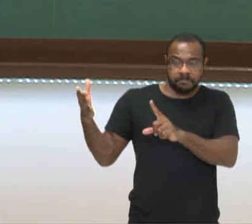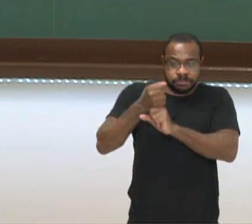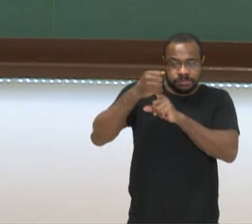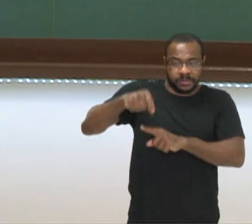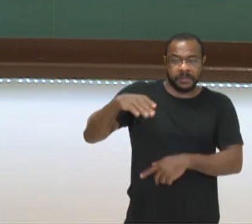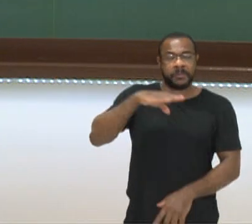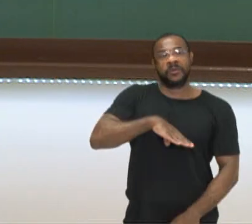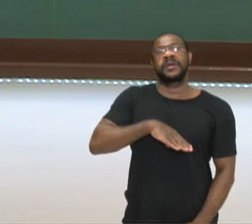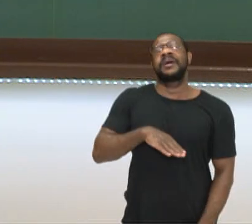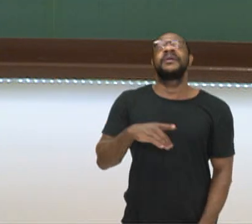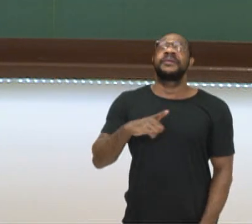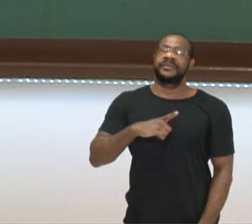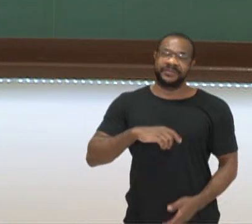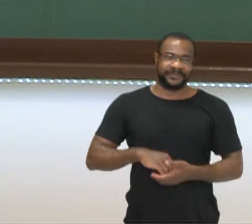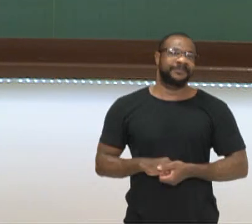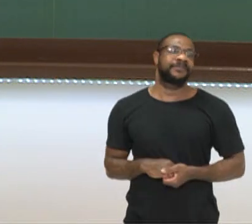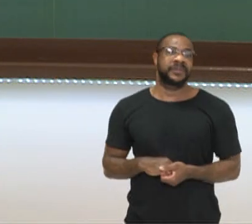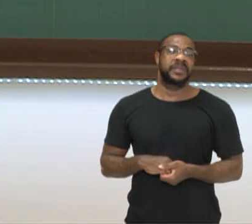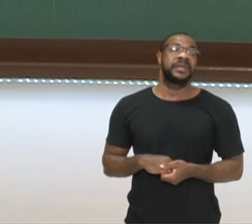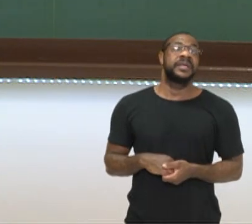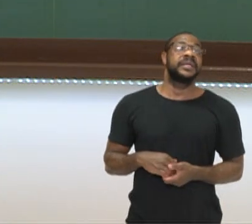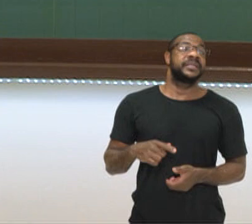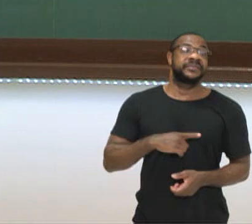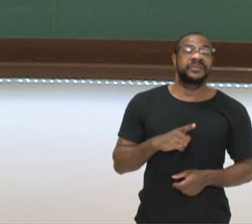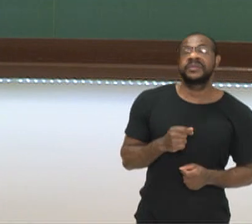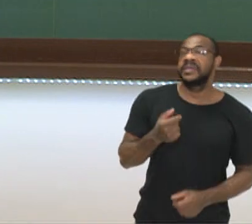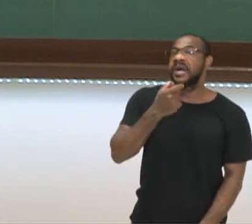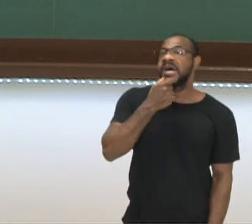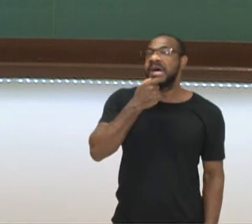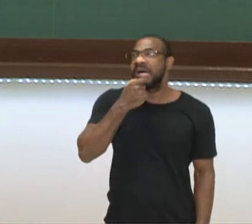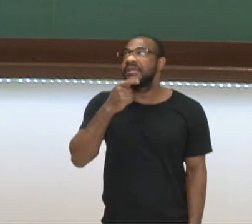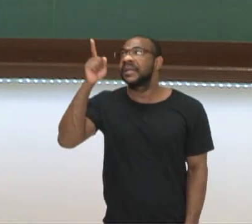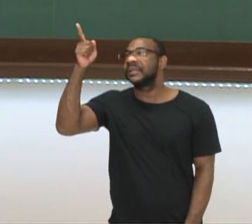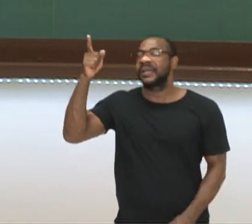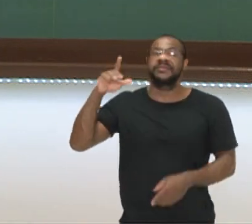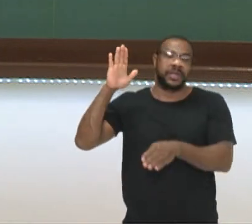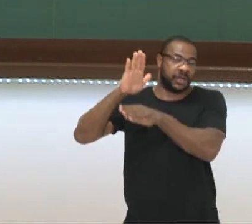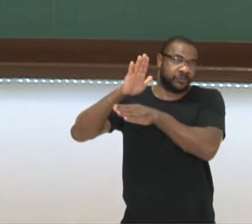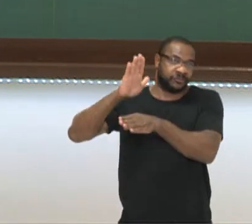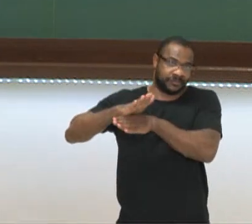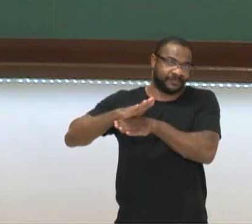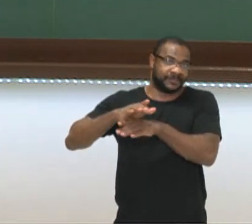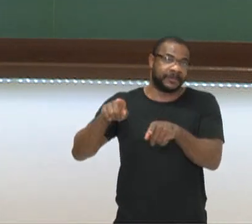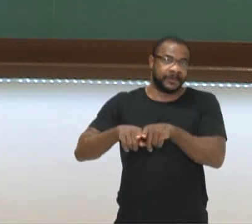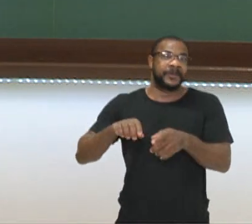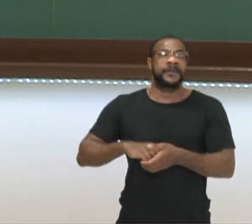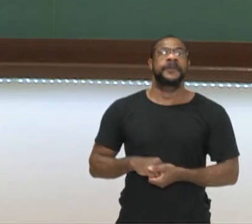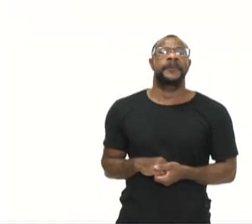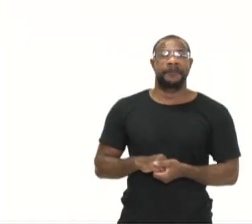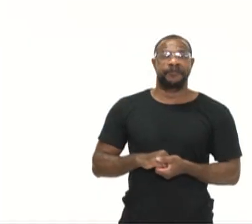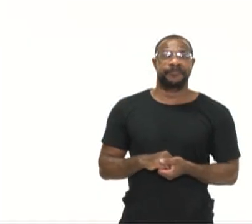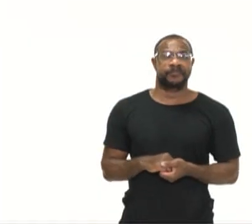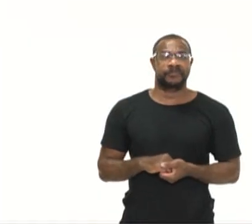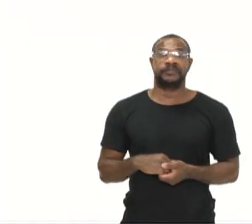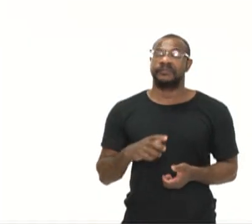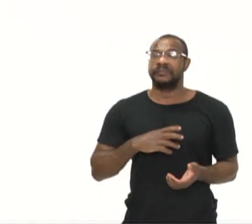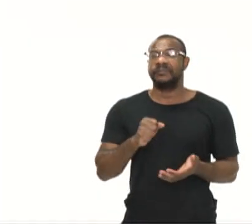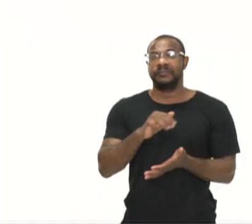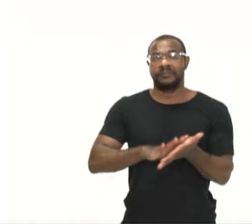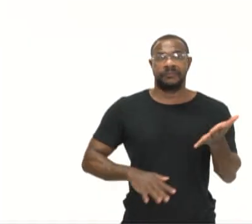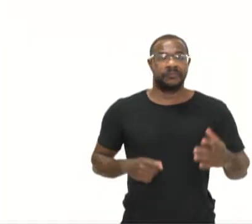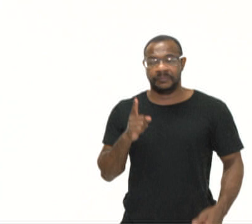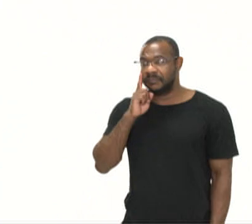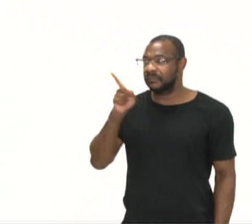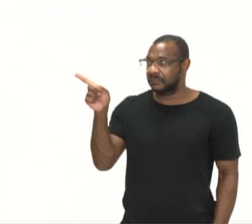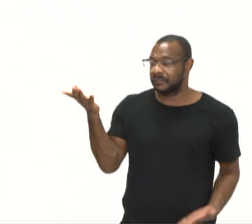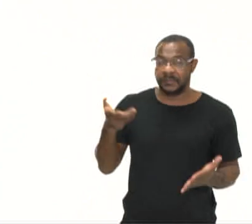na verdade, era uma ajuda com grandes interesses comerciais. Bom, temos aqui a nossa atividade. Quero saber